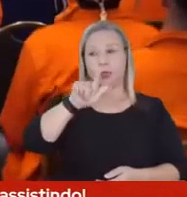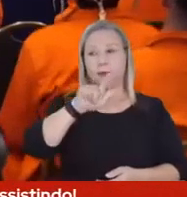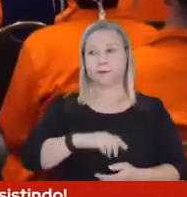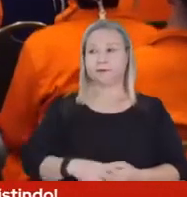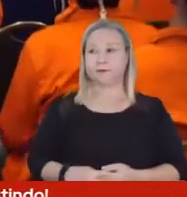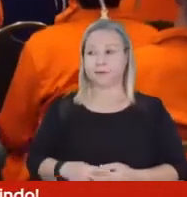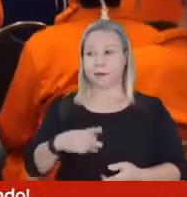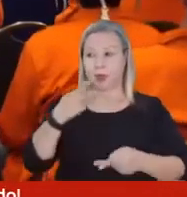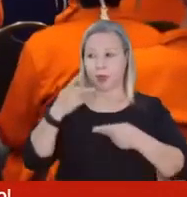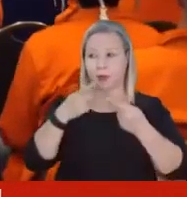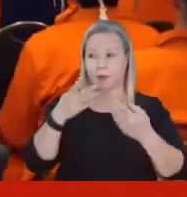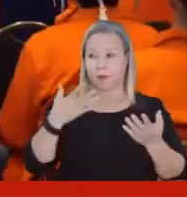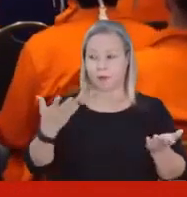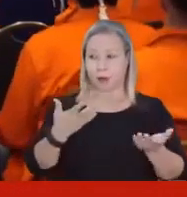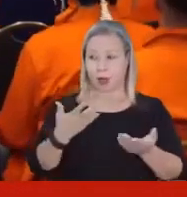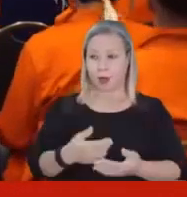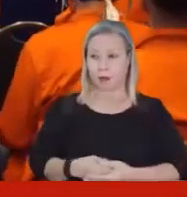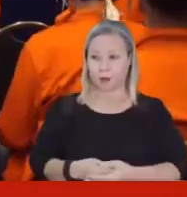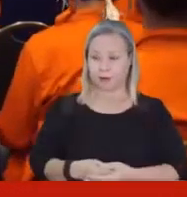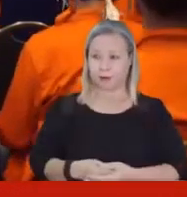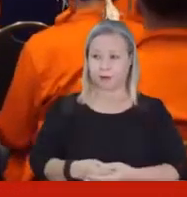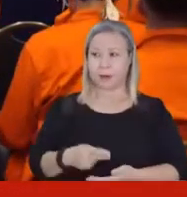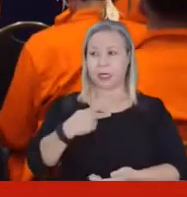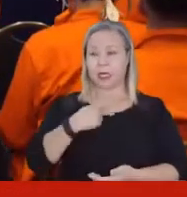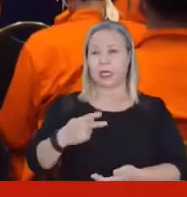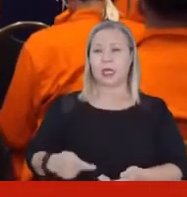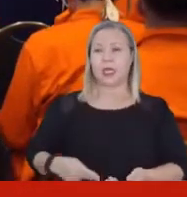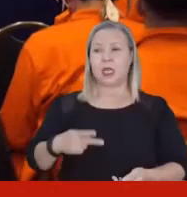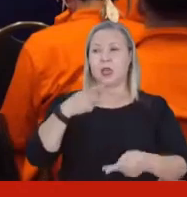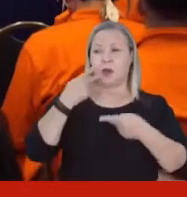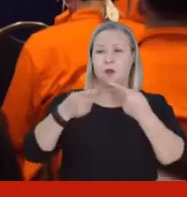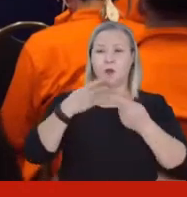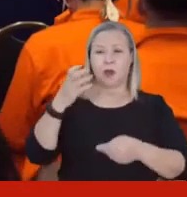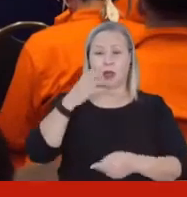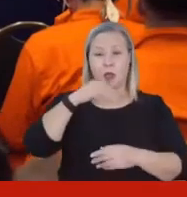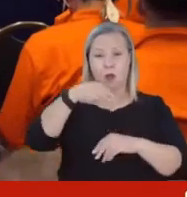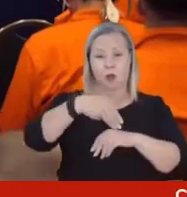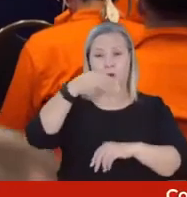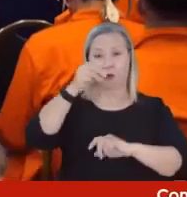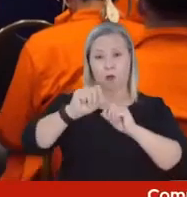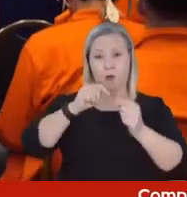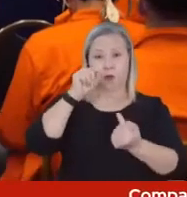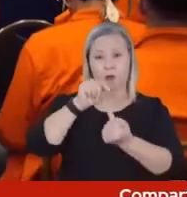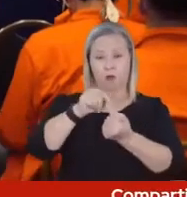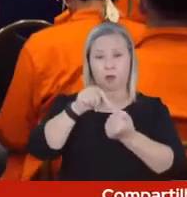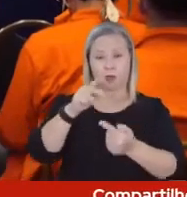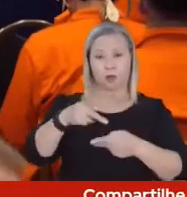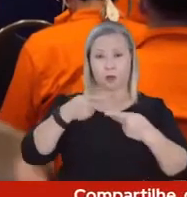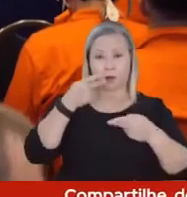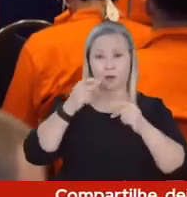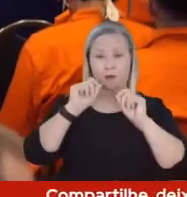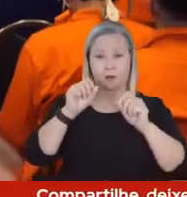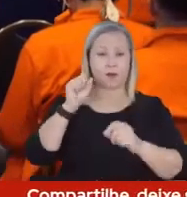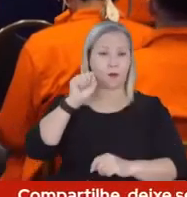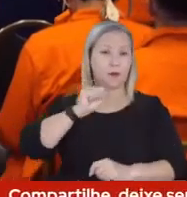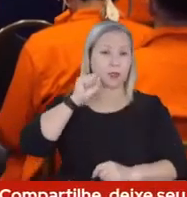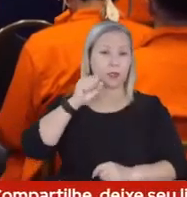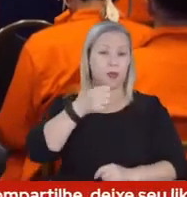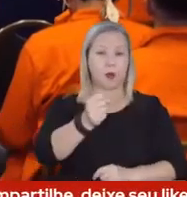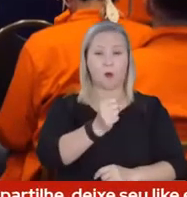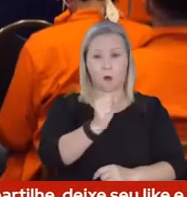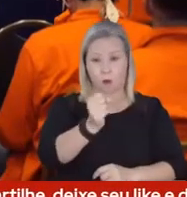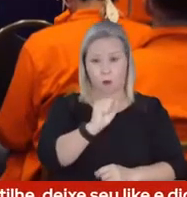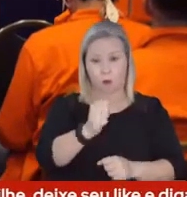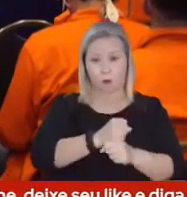Presidente, vou falar rápido. O motivo da minha fala aqui é que eu fui senador nos 8 anos.